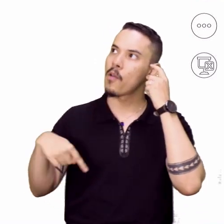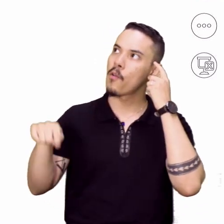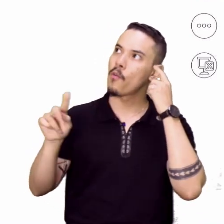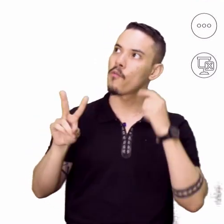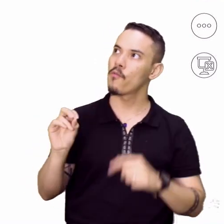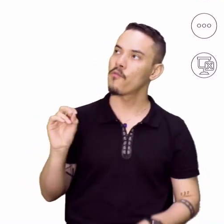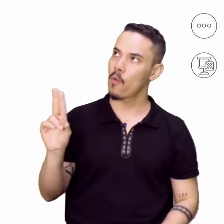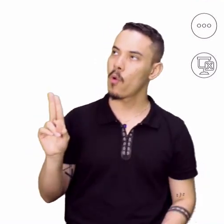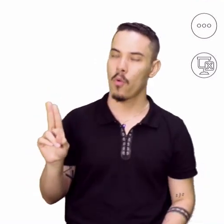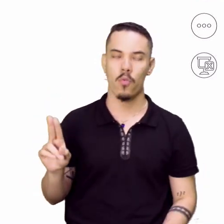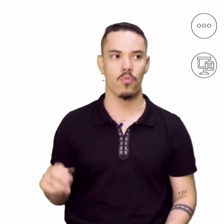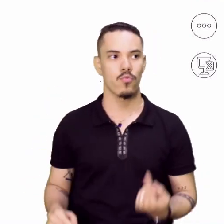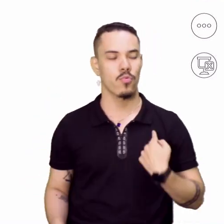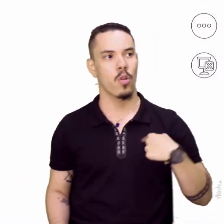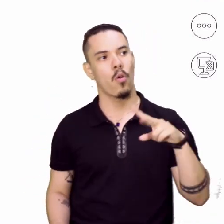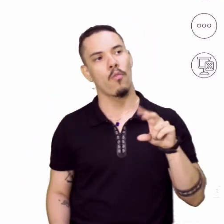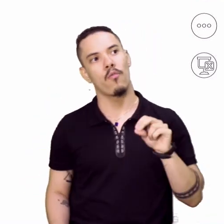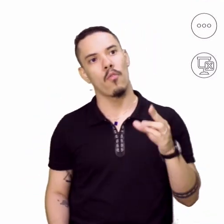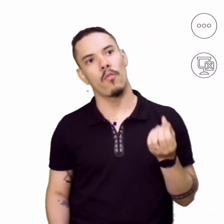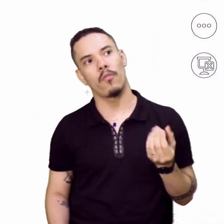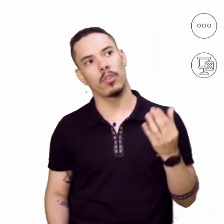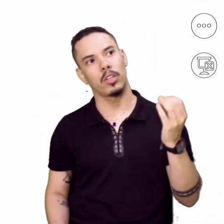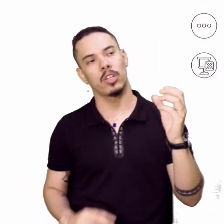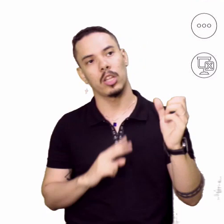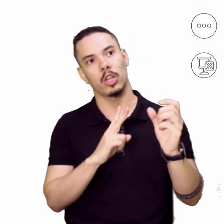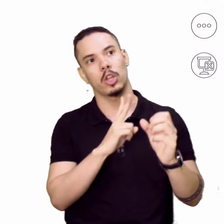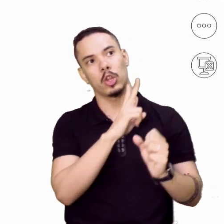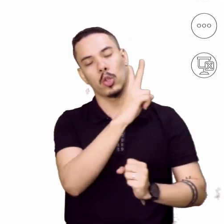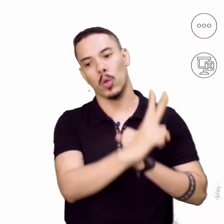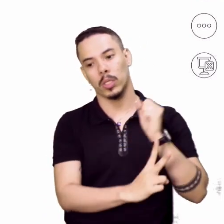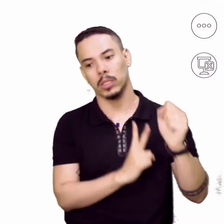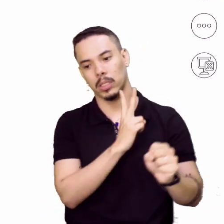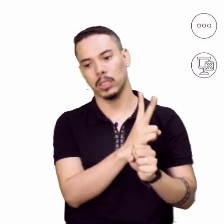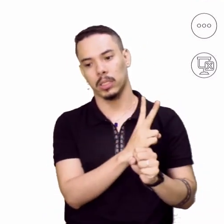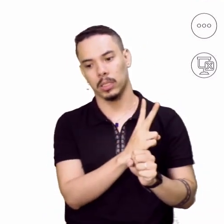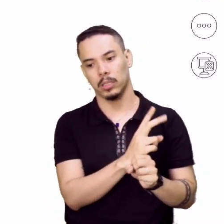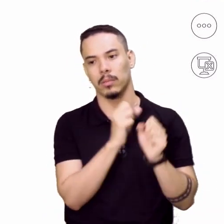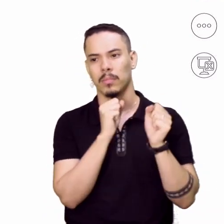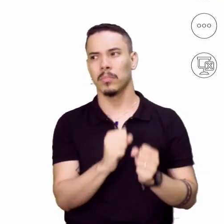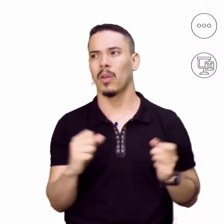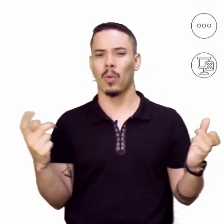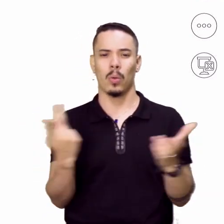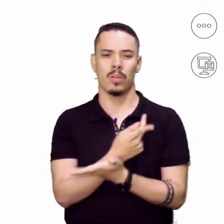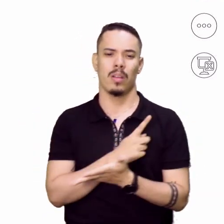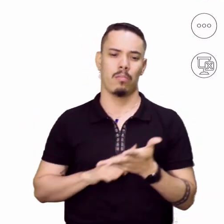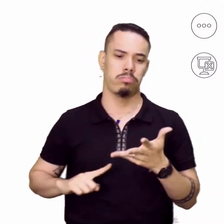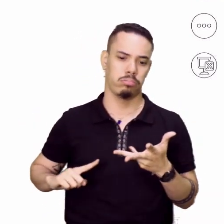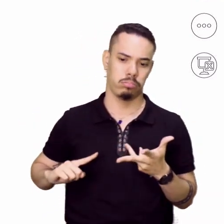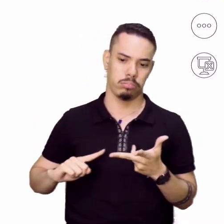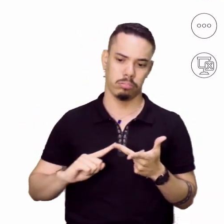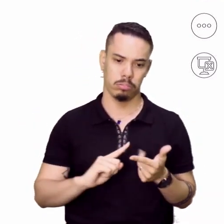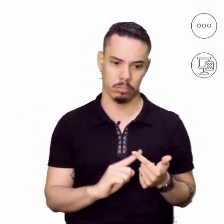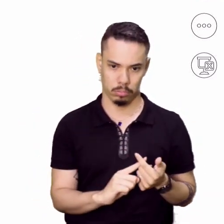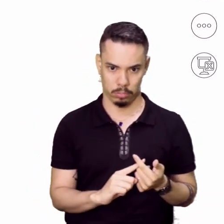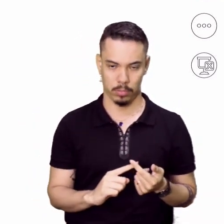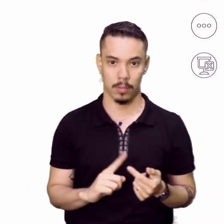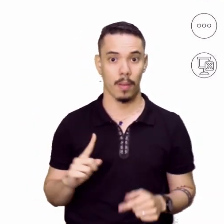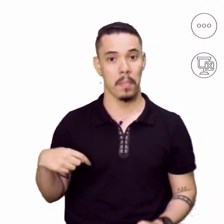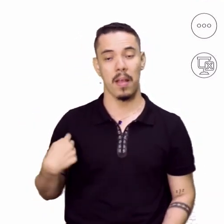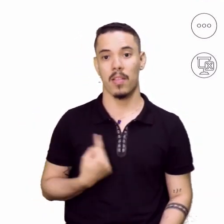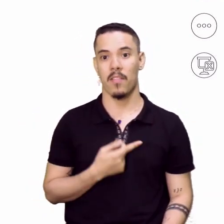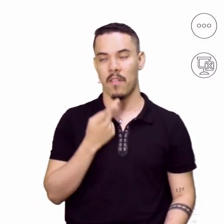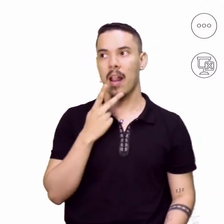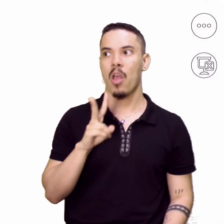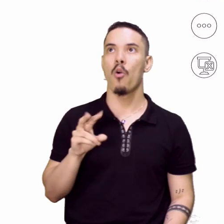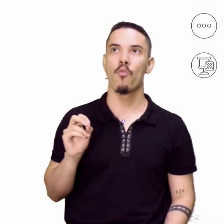eu vou aquilo eu vou viajar daqui a 2 anos do anos tá tão longe pode acontecer tanta coisa mas a gente tem a mania de falar